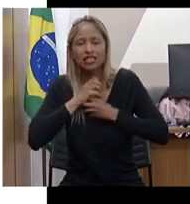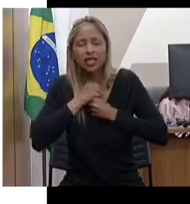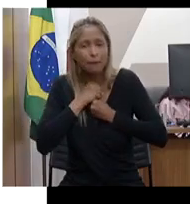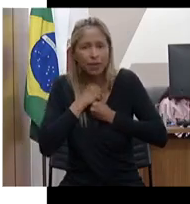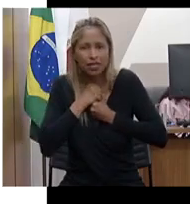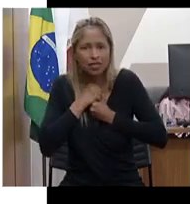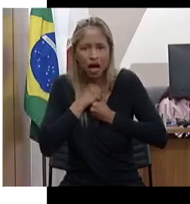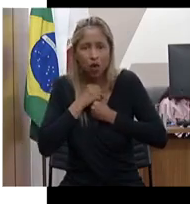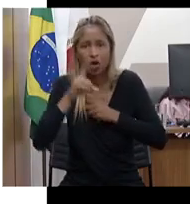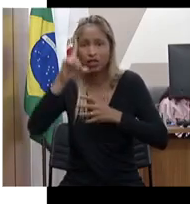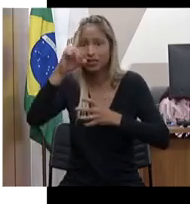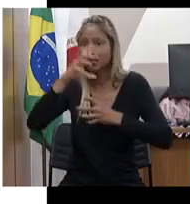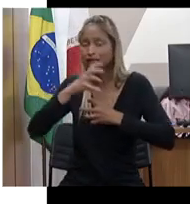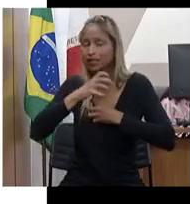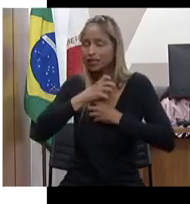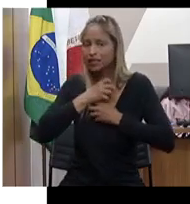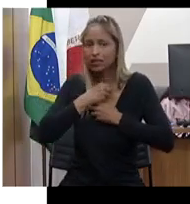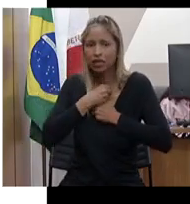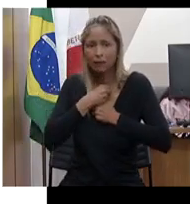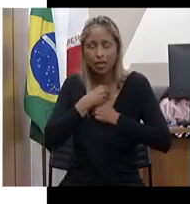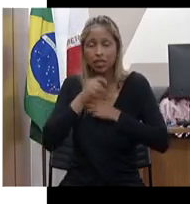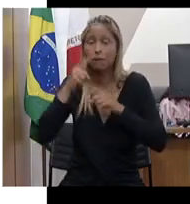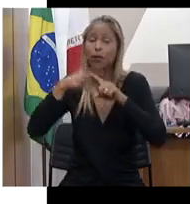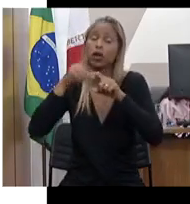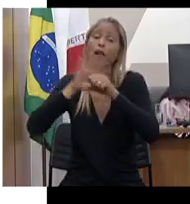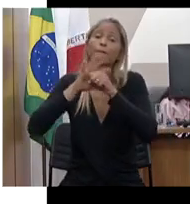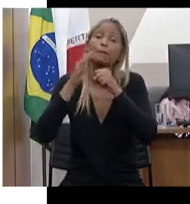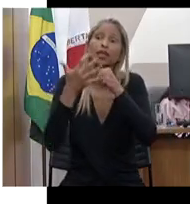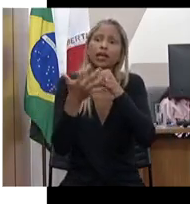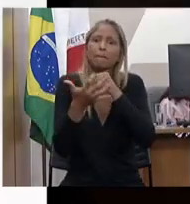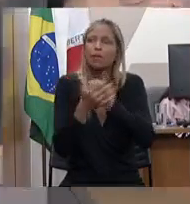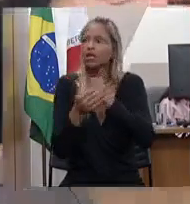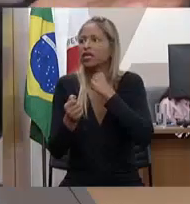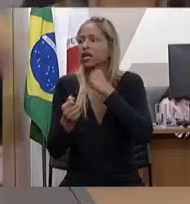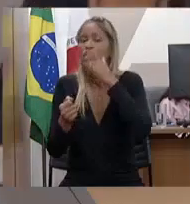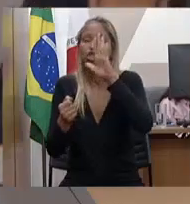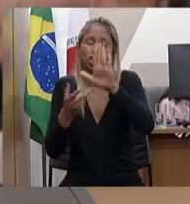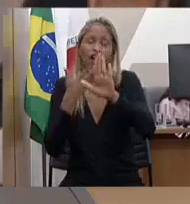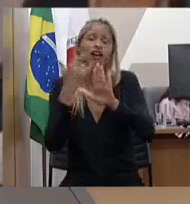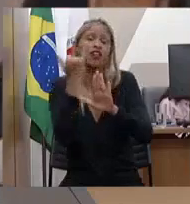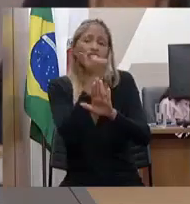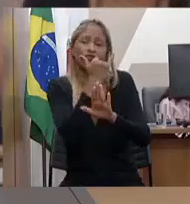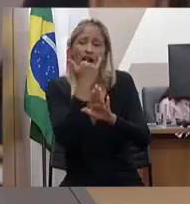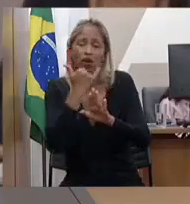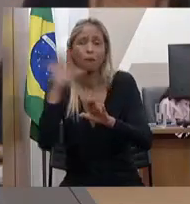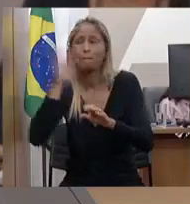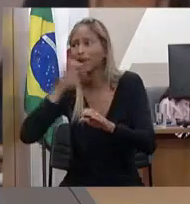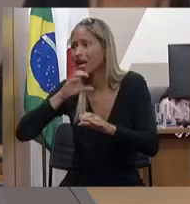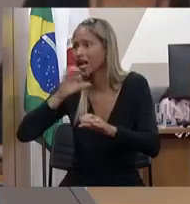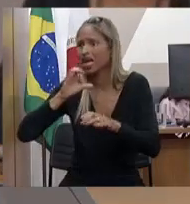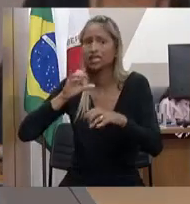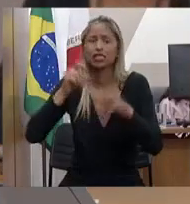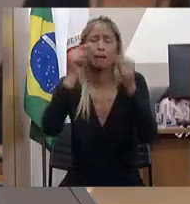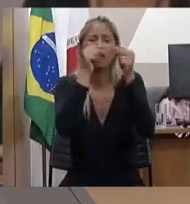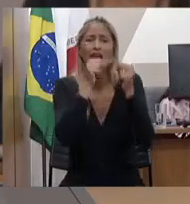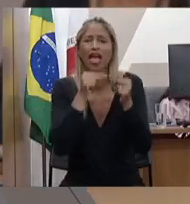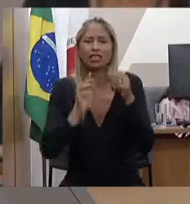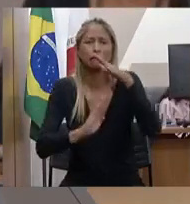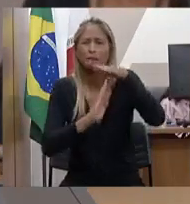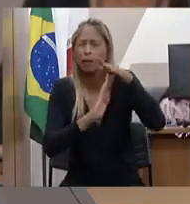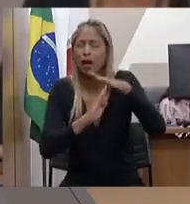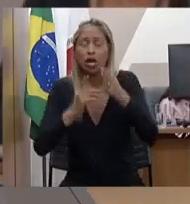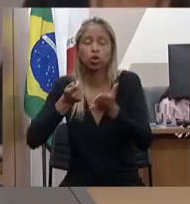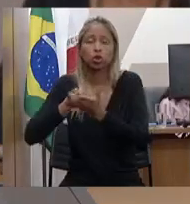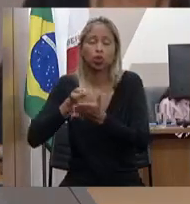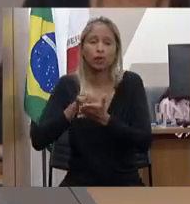episódios depressivos que com a questão da pandemia com a questão toda que já foi dita aqui da pressa da correria das metas né das